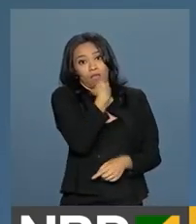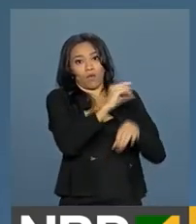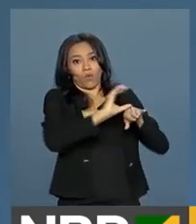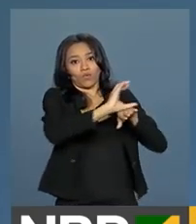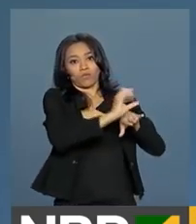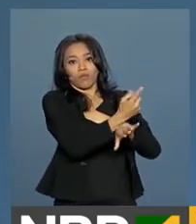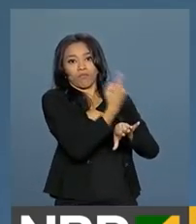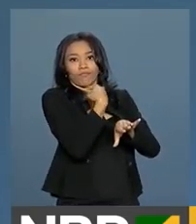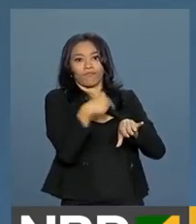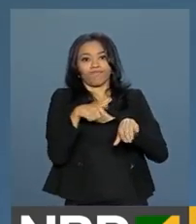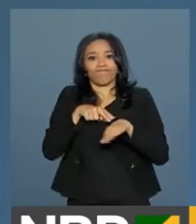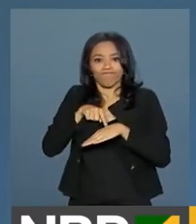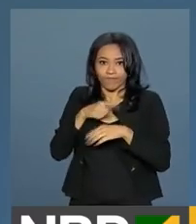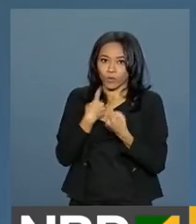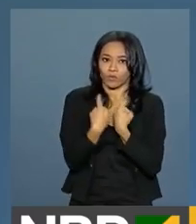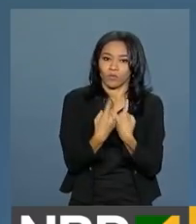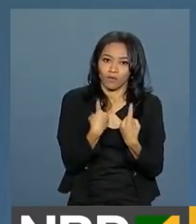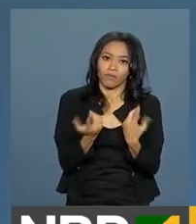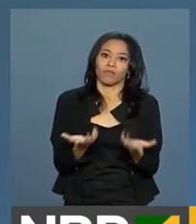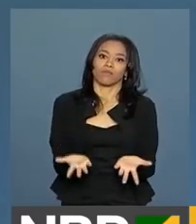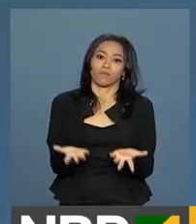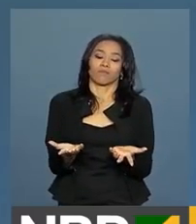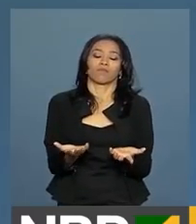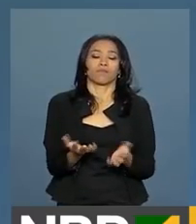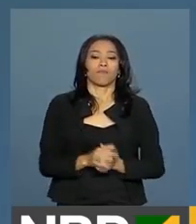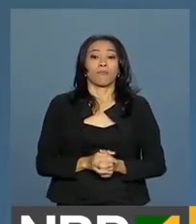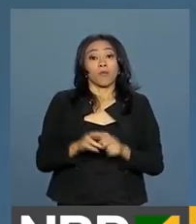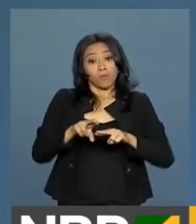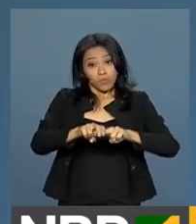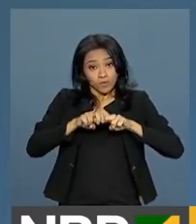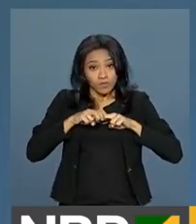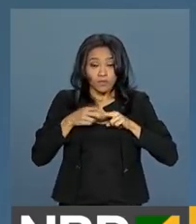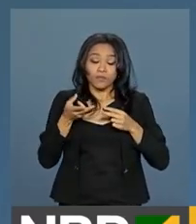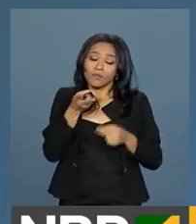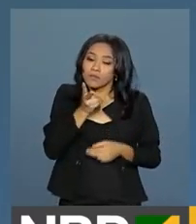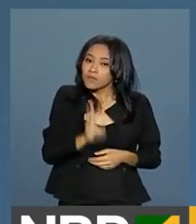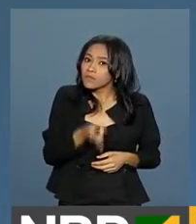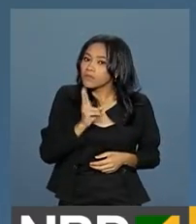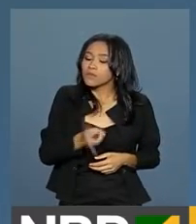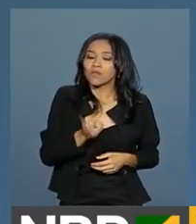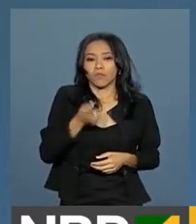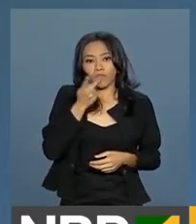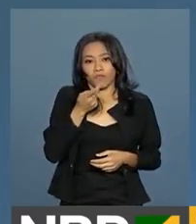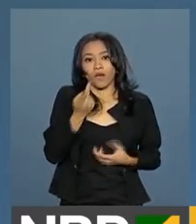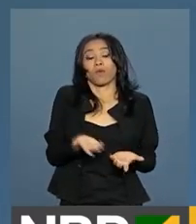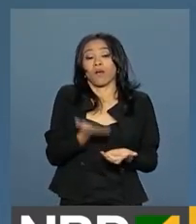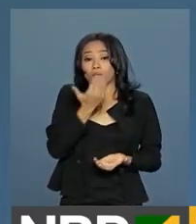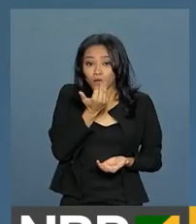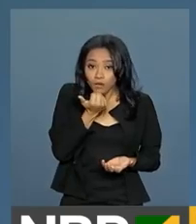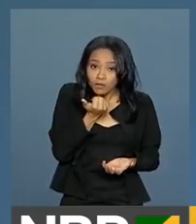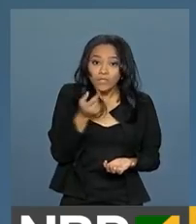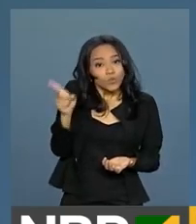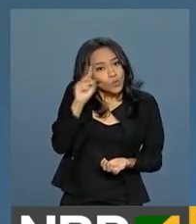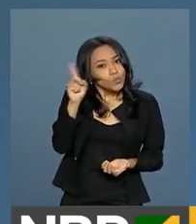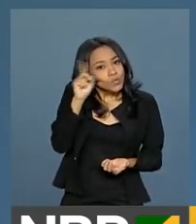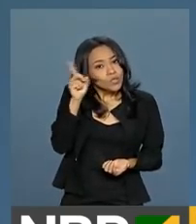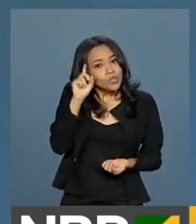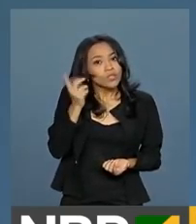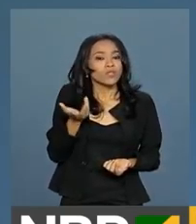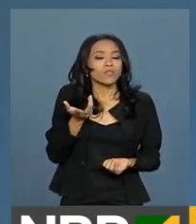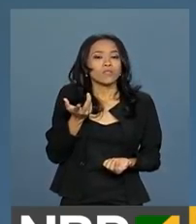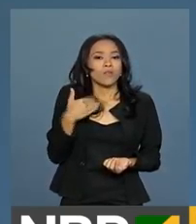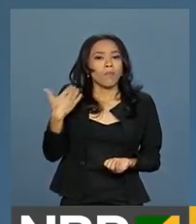plena no nosso país por isso costumo dizer que o pão nosso de cada dia é falar